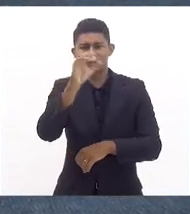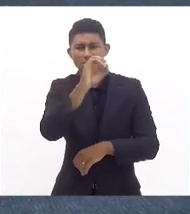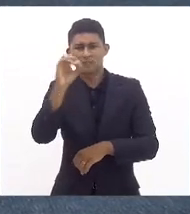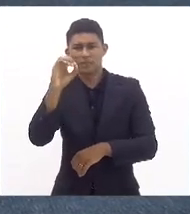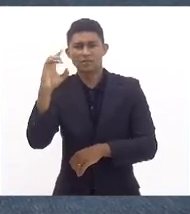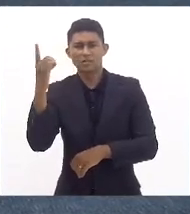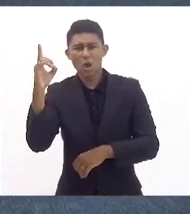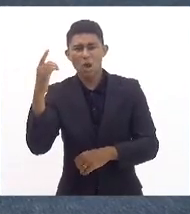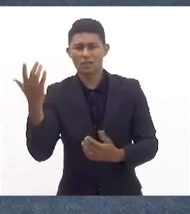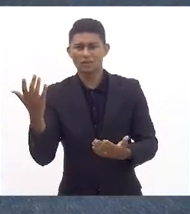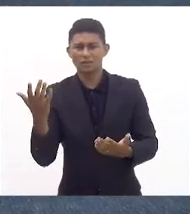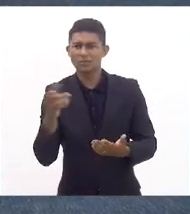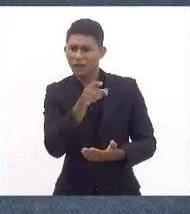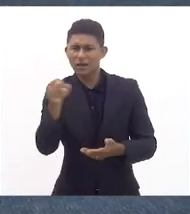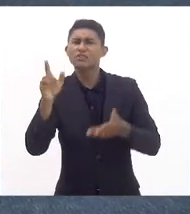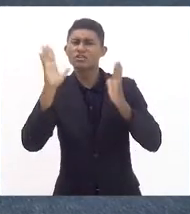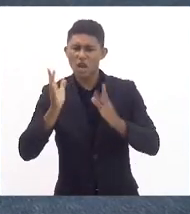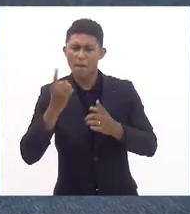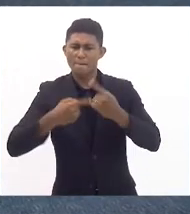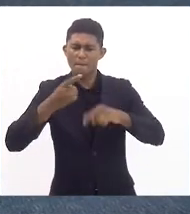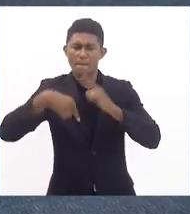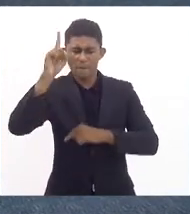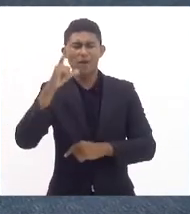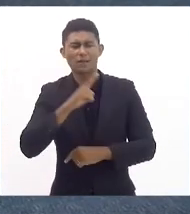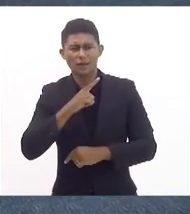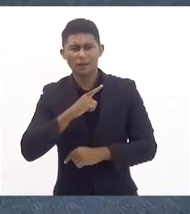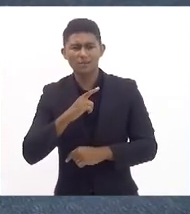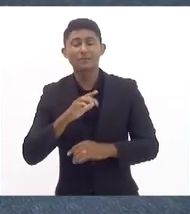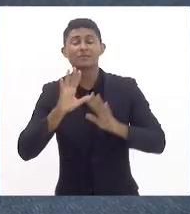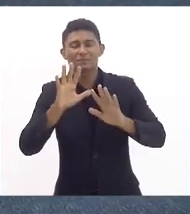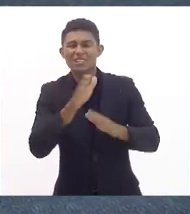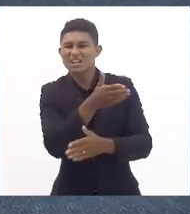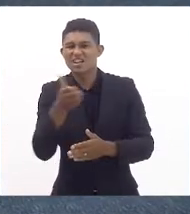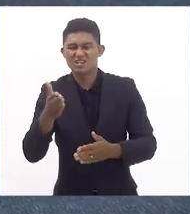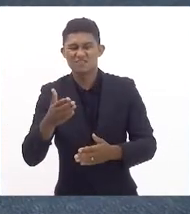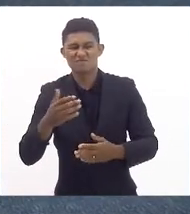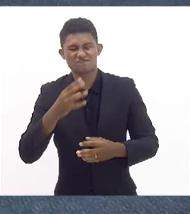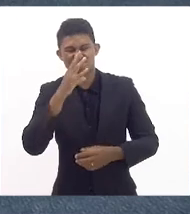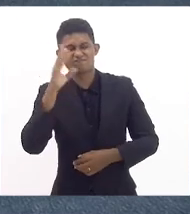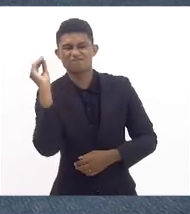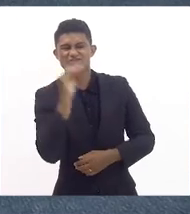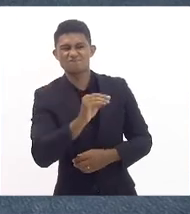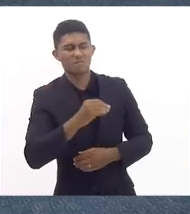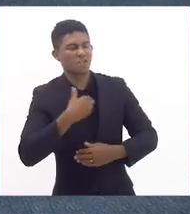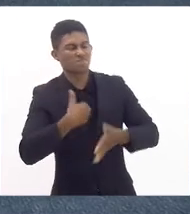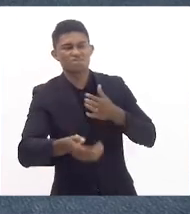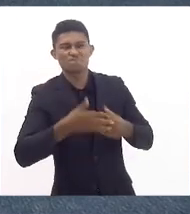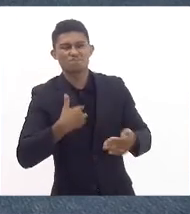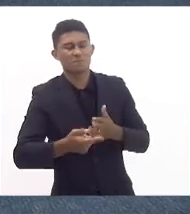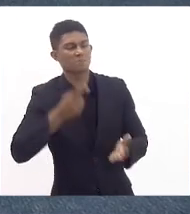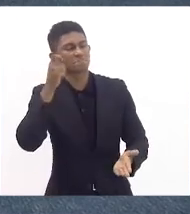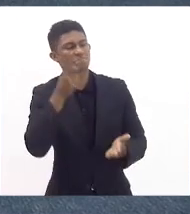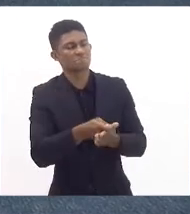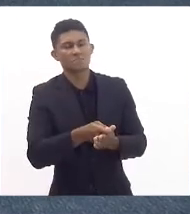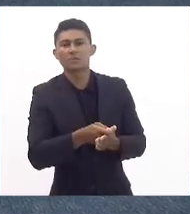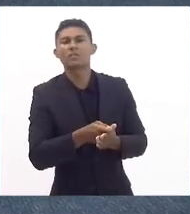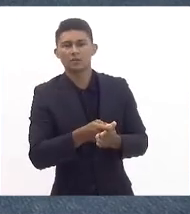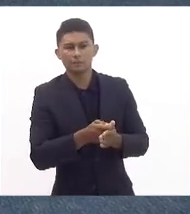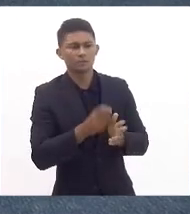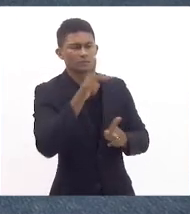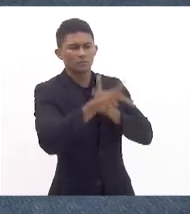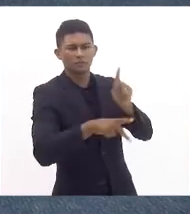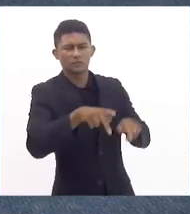esse imenso ganho, a empresa penaliza os trabalhadores, a dona de casa, penaliza